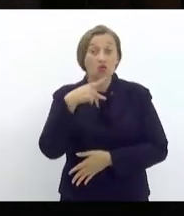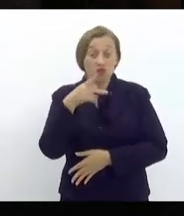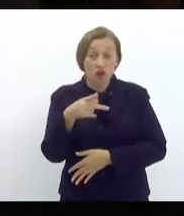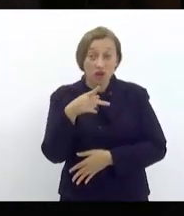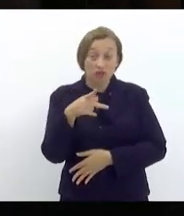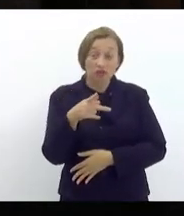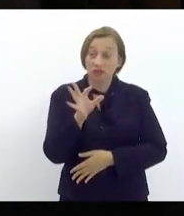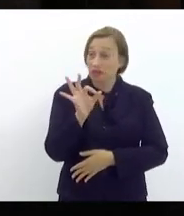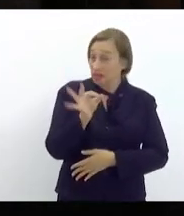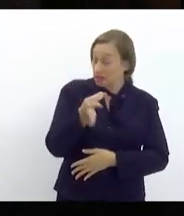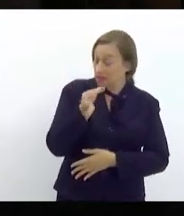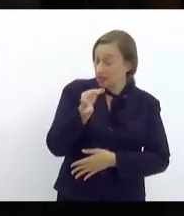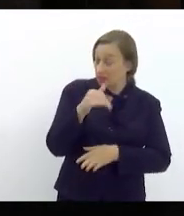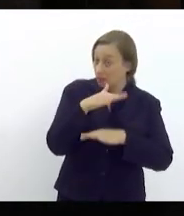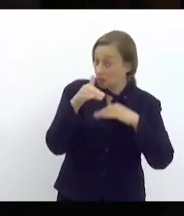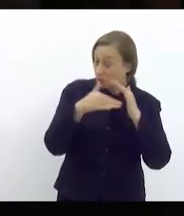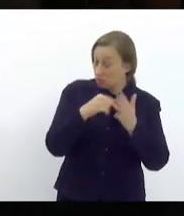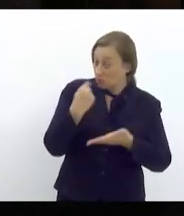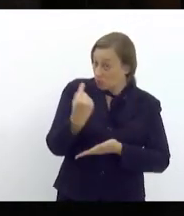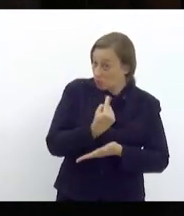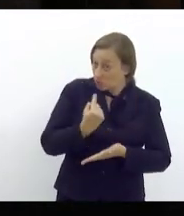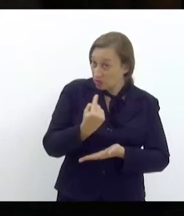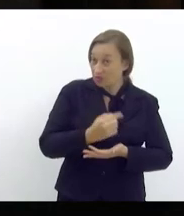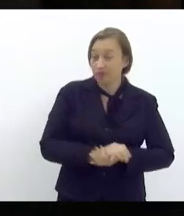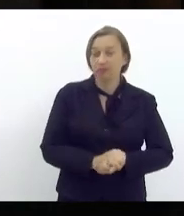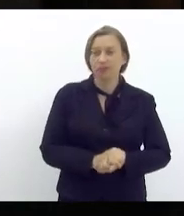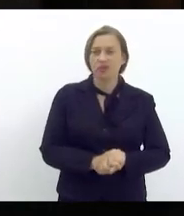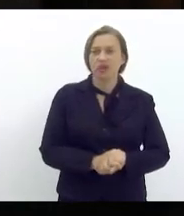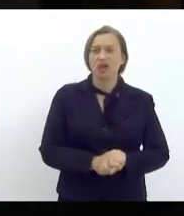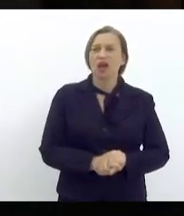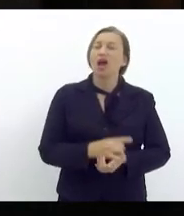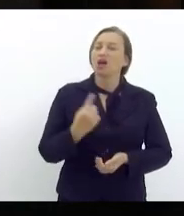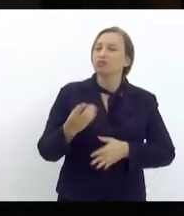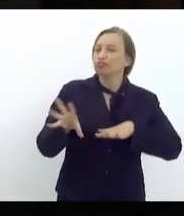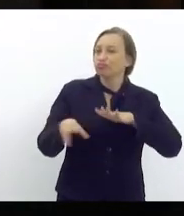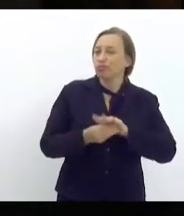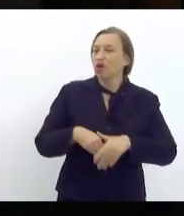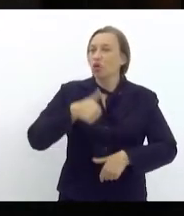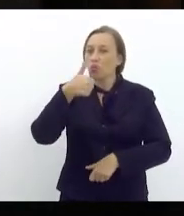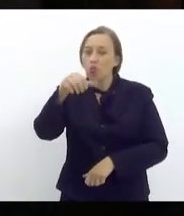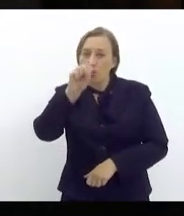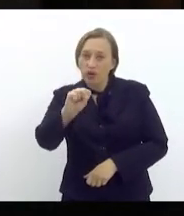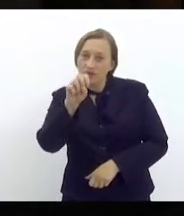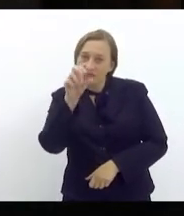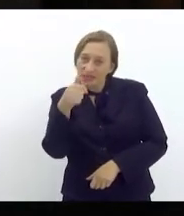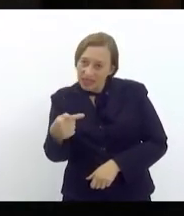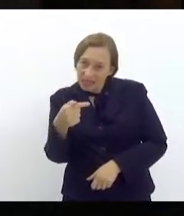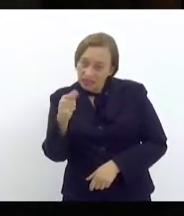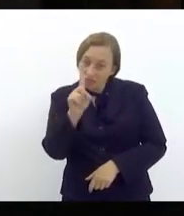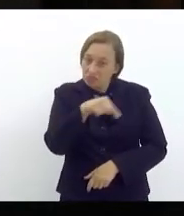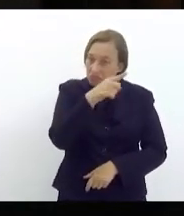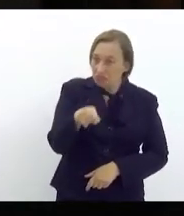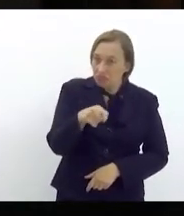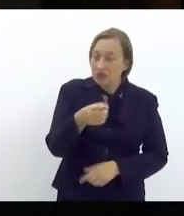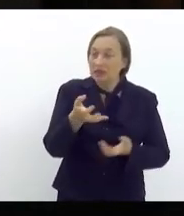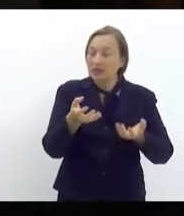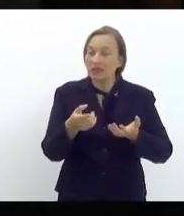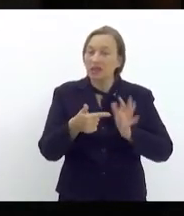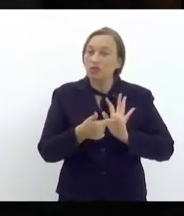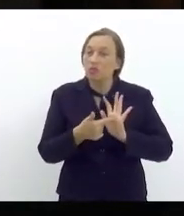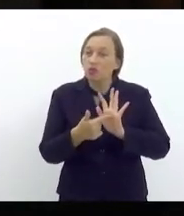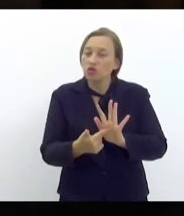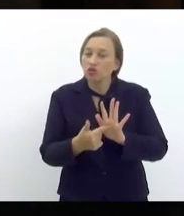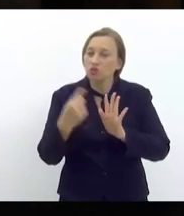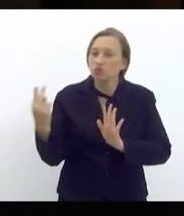que é simbólico para todos nós como a nossa emenda 187 que foi rejeitada e que queria o demonstrativo